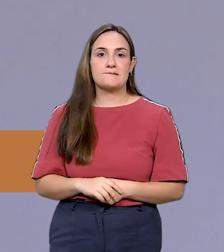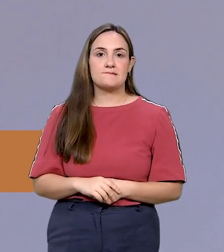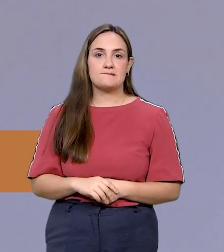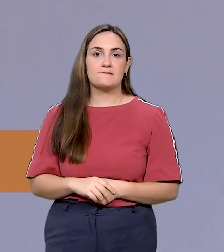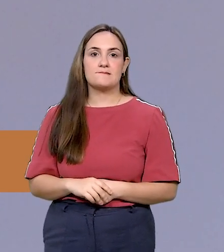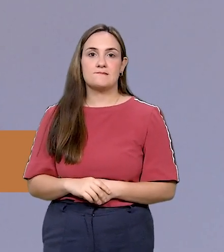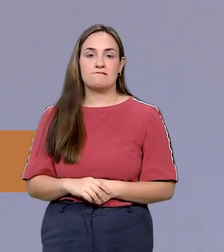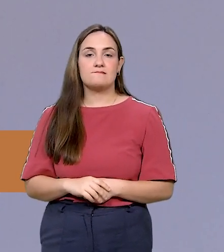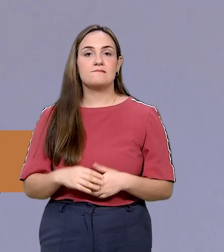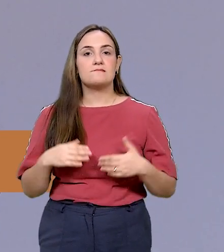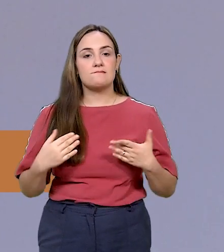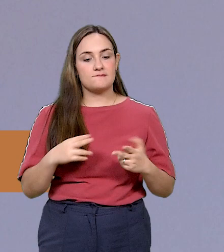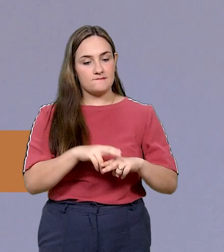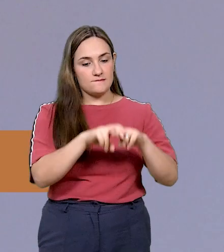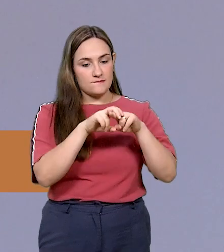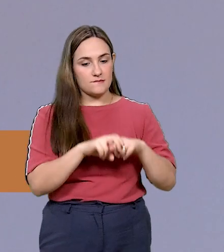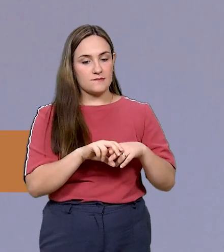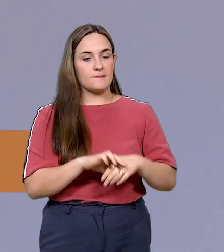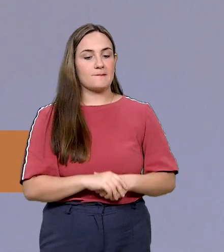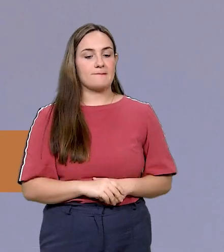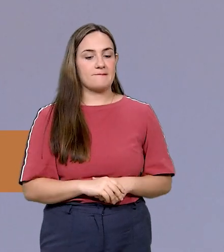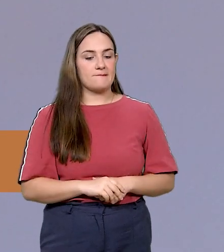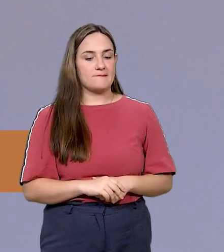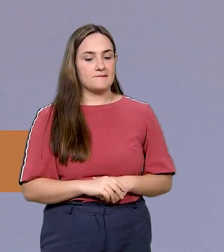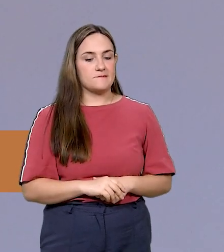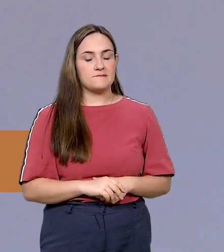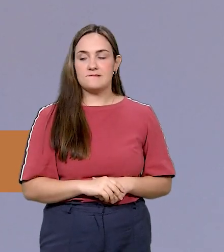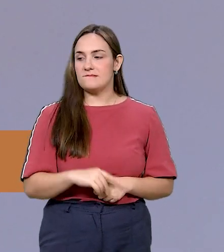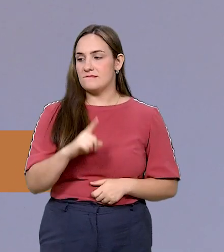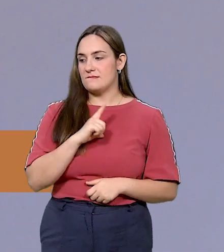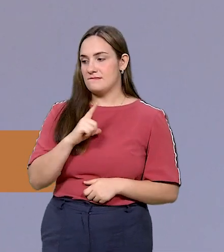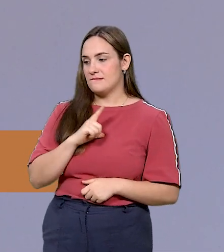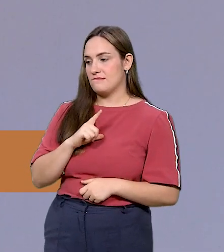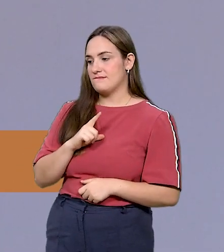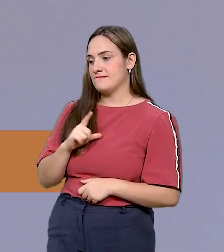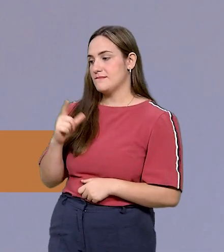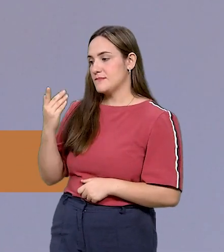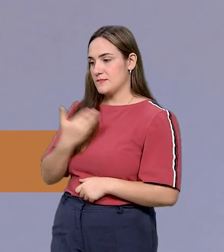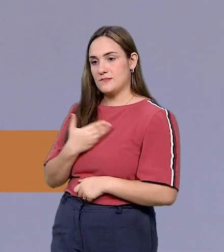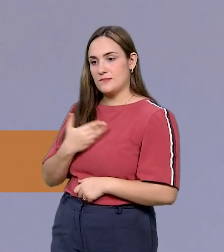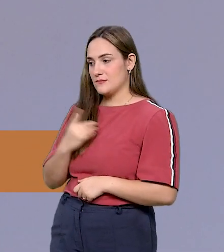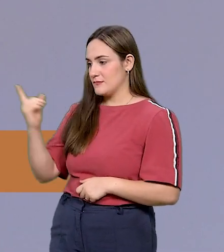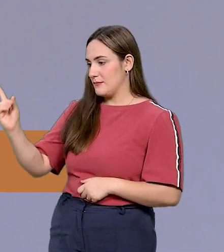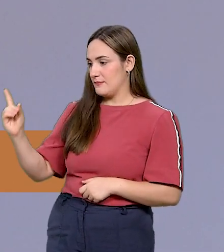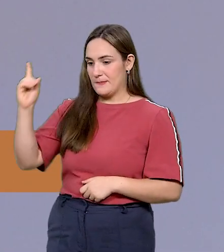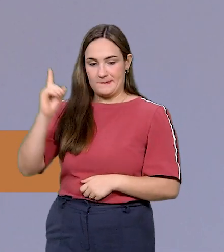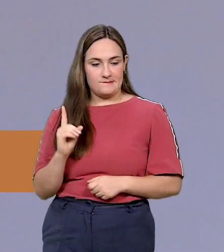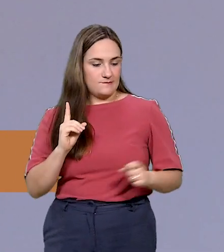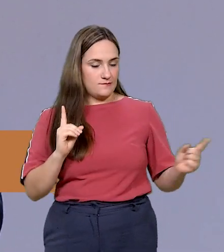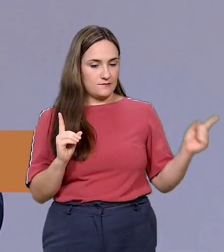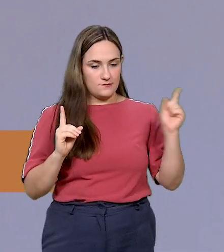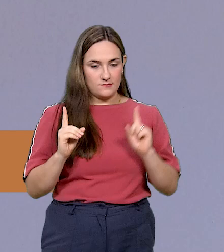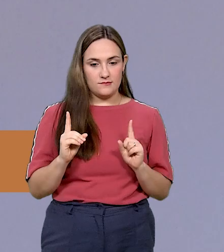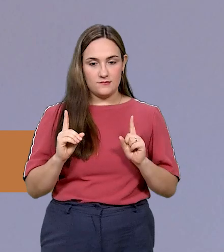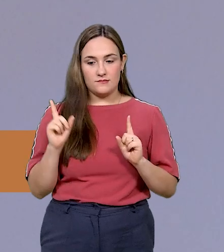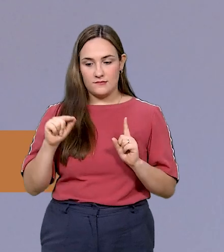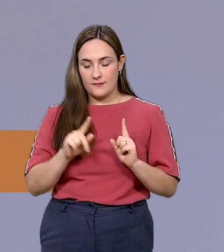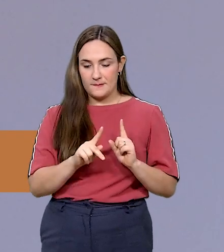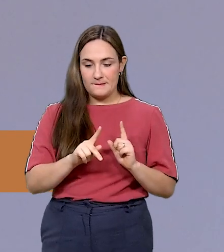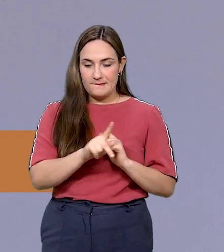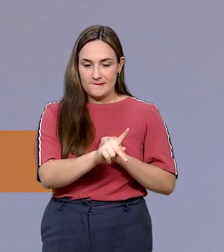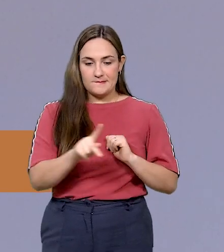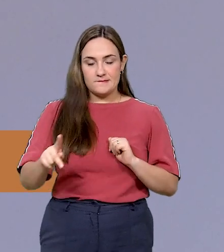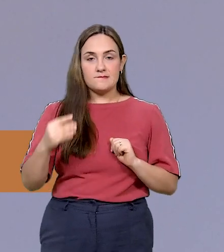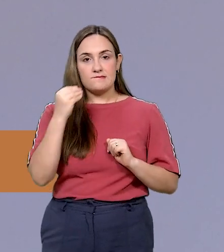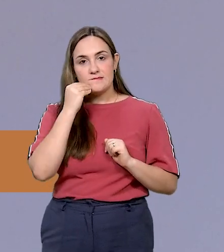encaminhar, e aí é destacado um outro colega, defensor público, ou uma defensora pública, para presidir aquela sessão